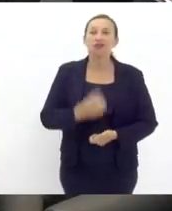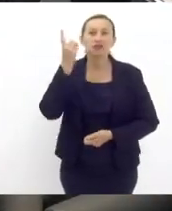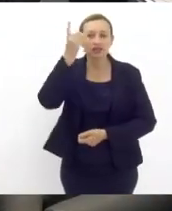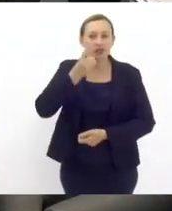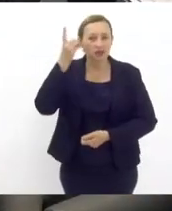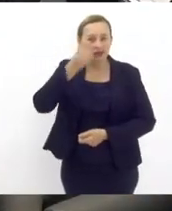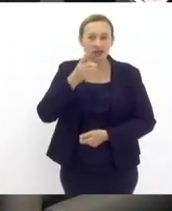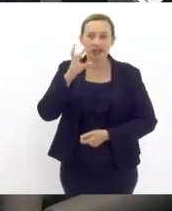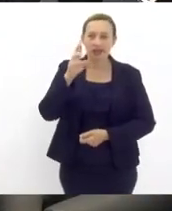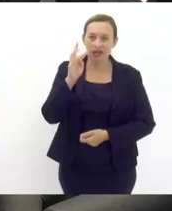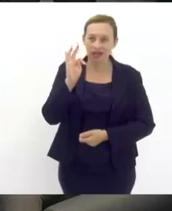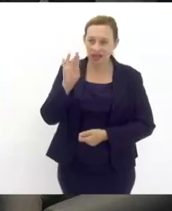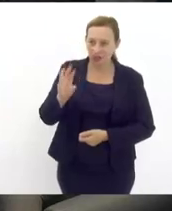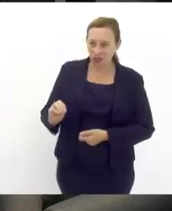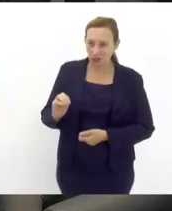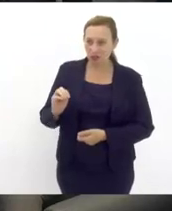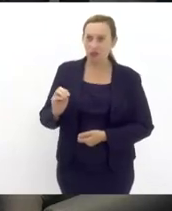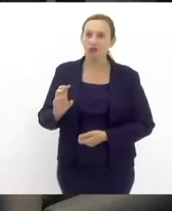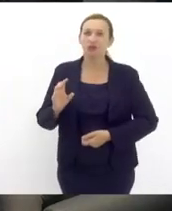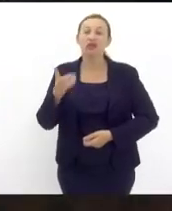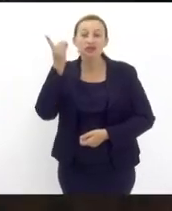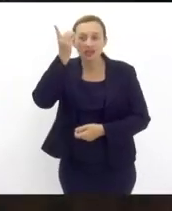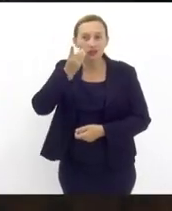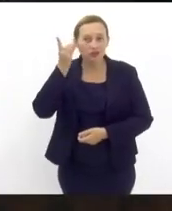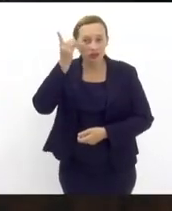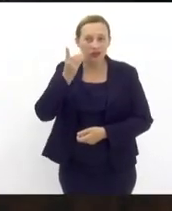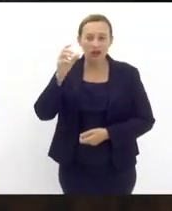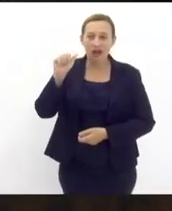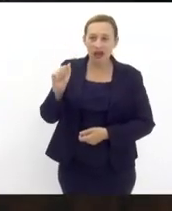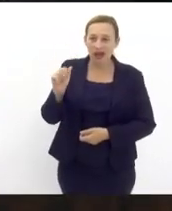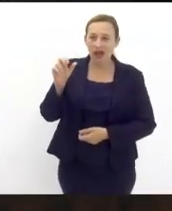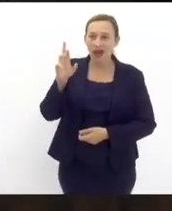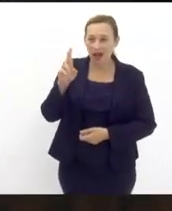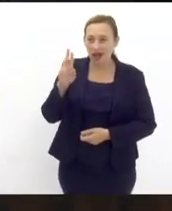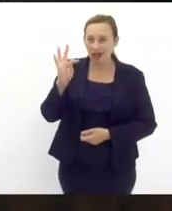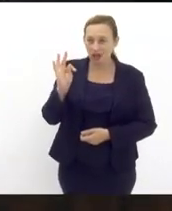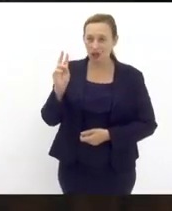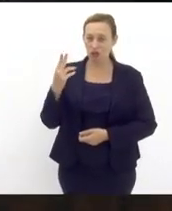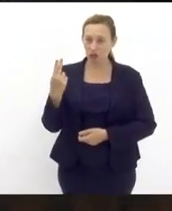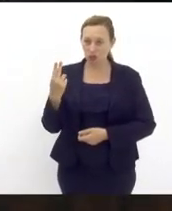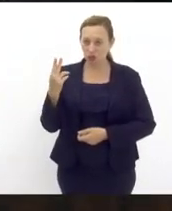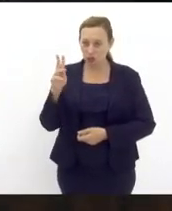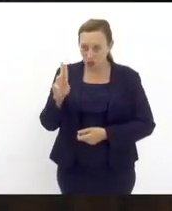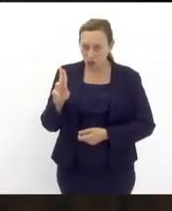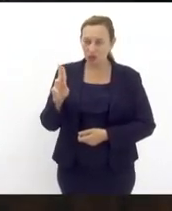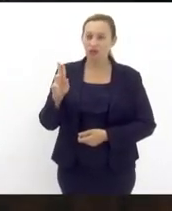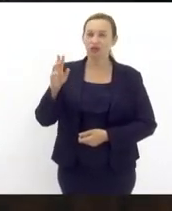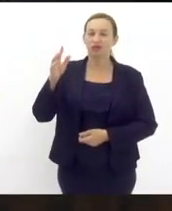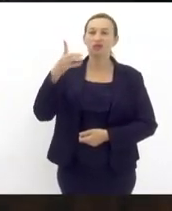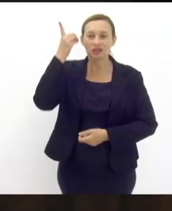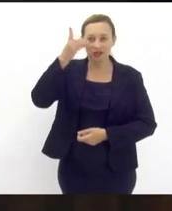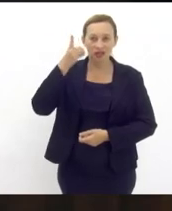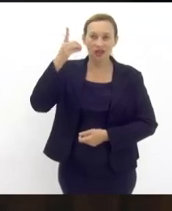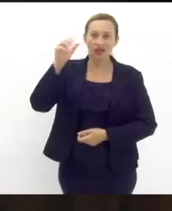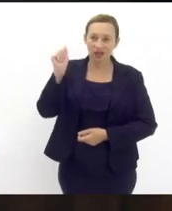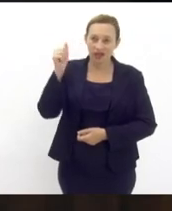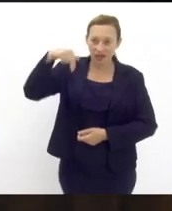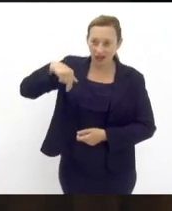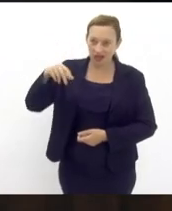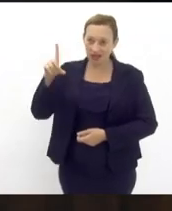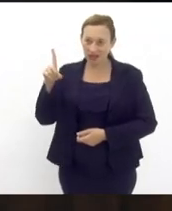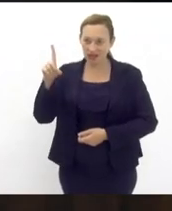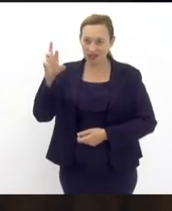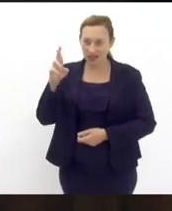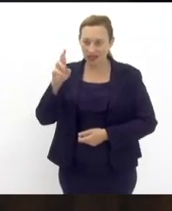Deputado Renato Miranda Deputado Arthur Monteiro Deputado Andrezinho siciliano